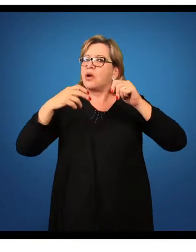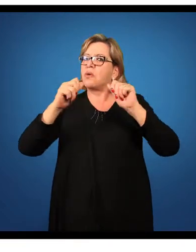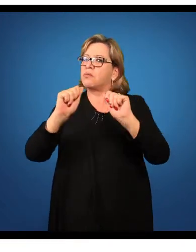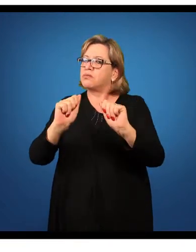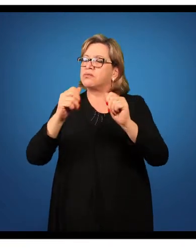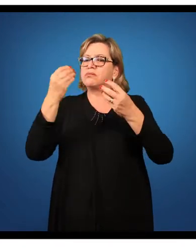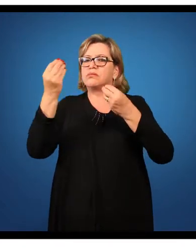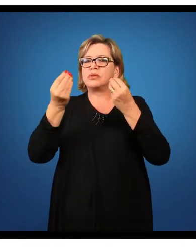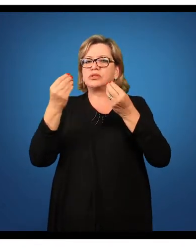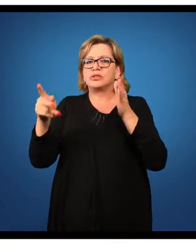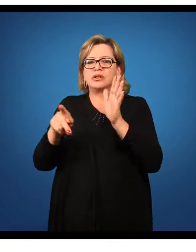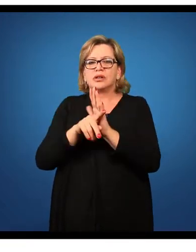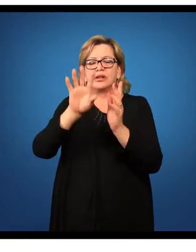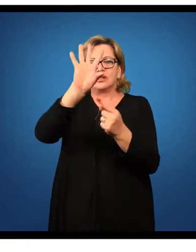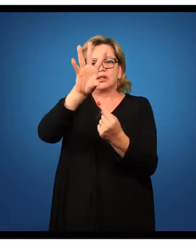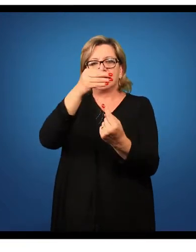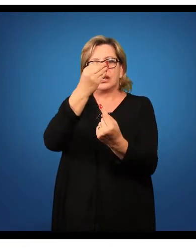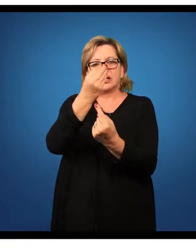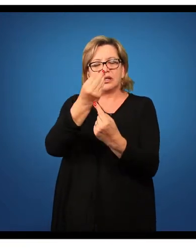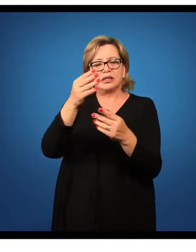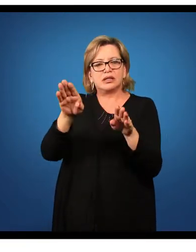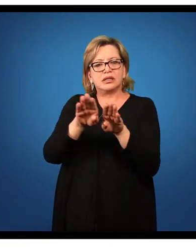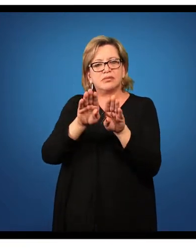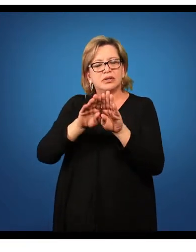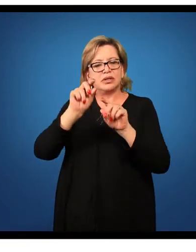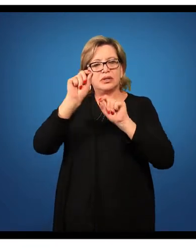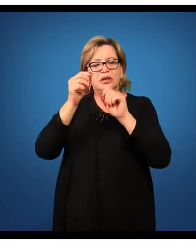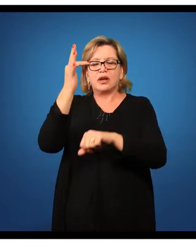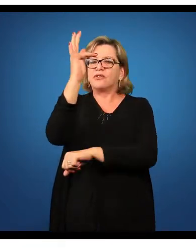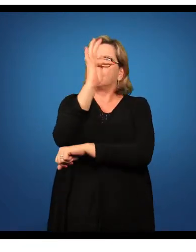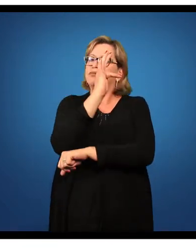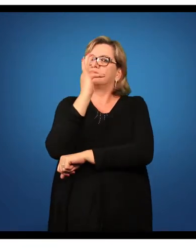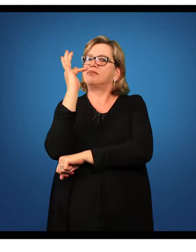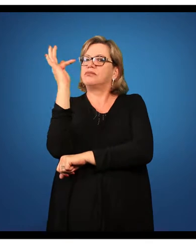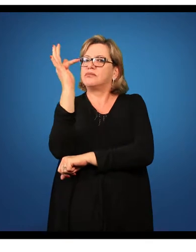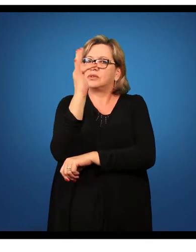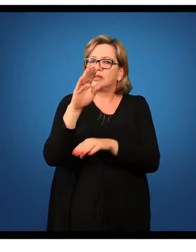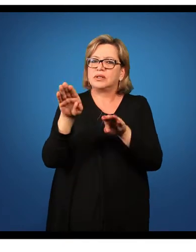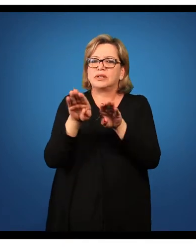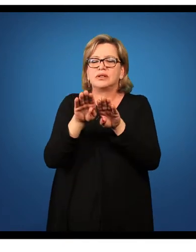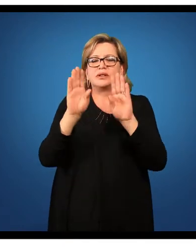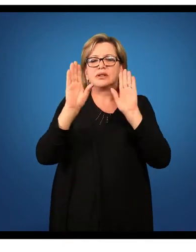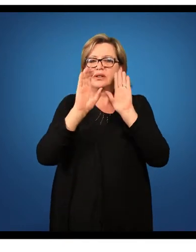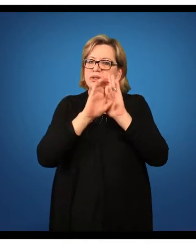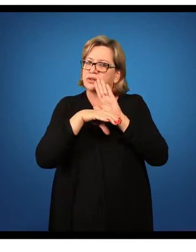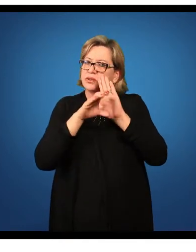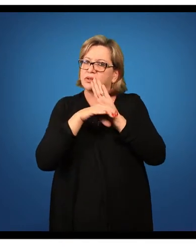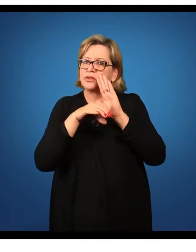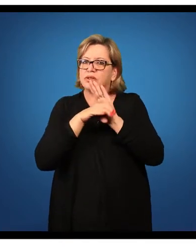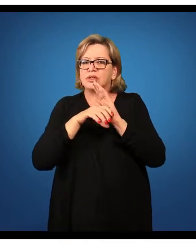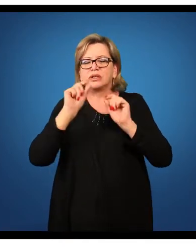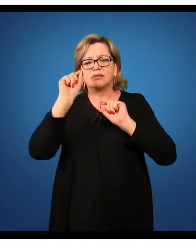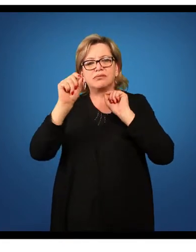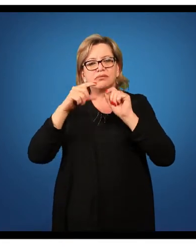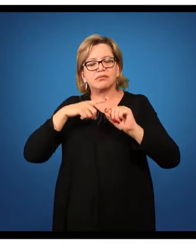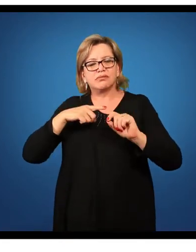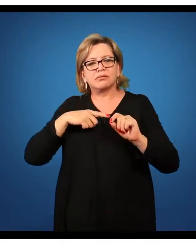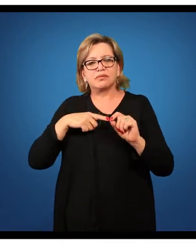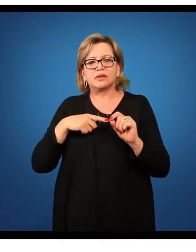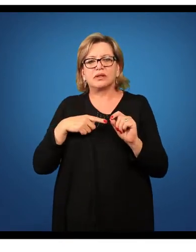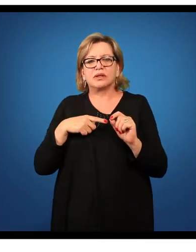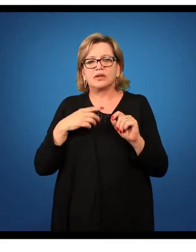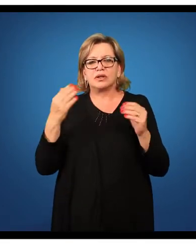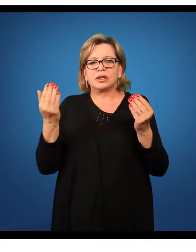as principais linguagens tarde os elementos formais e e os conceitos que neles estão envoltos